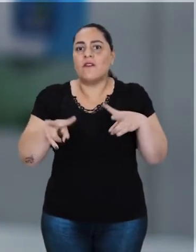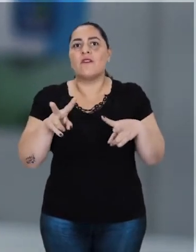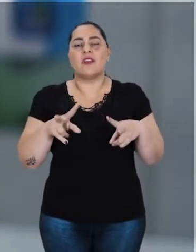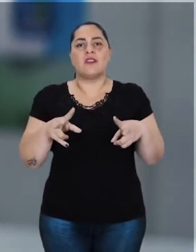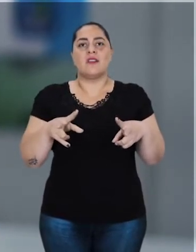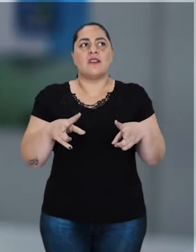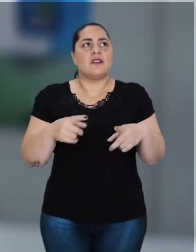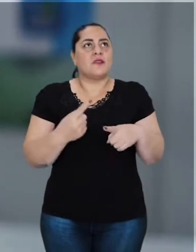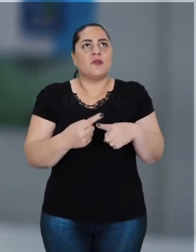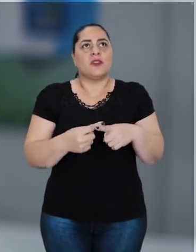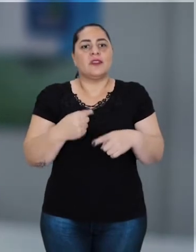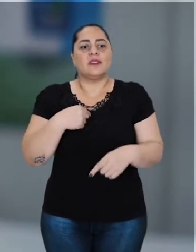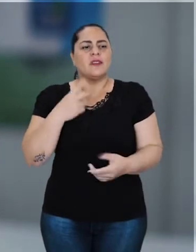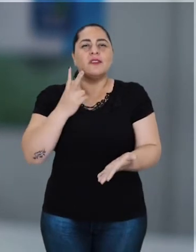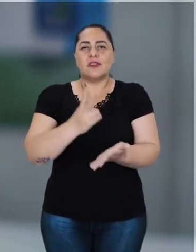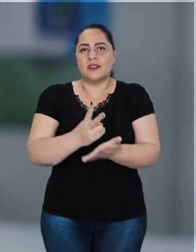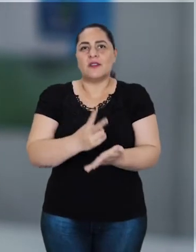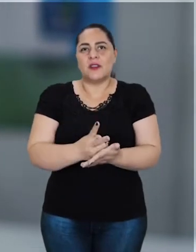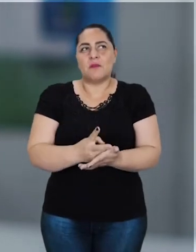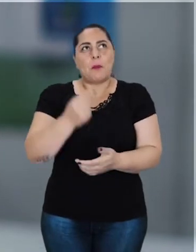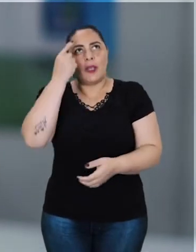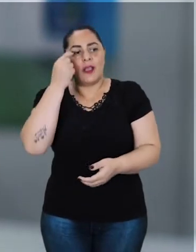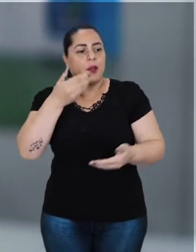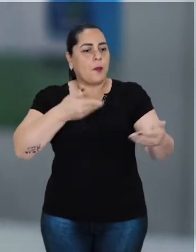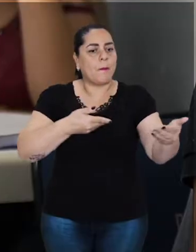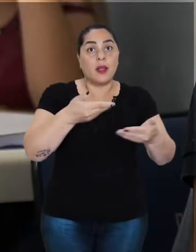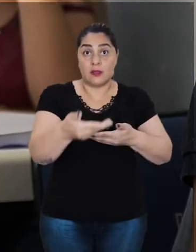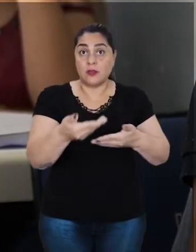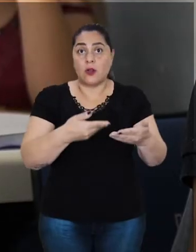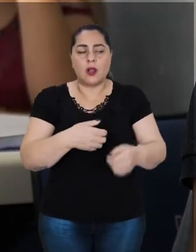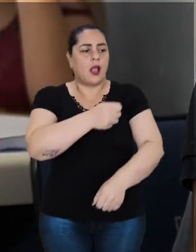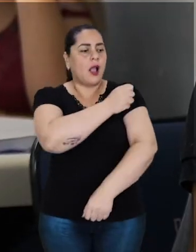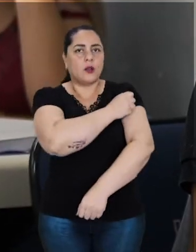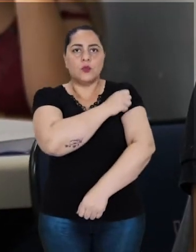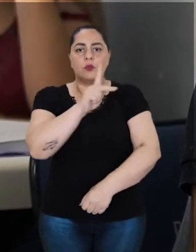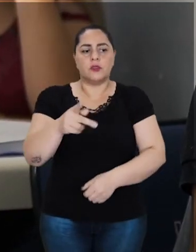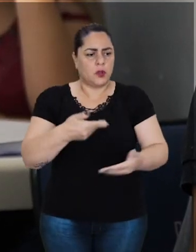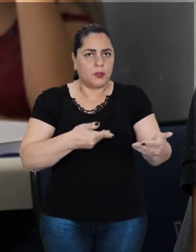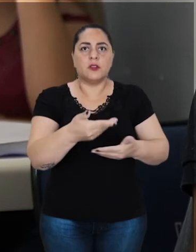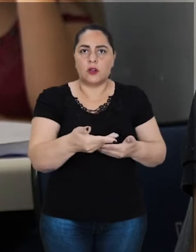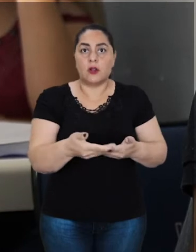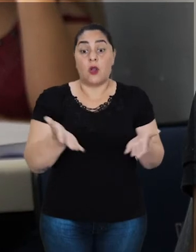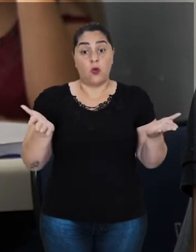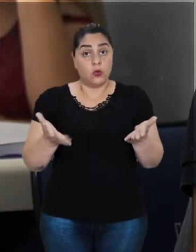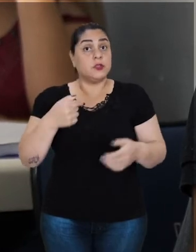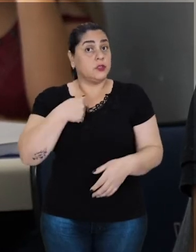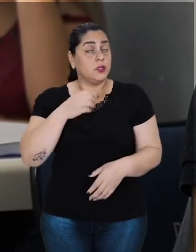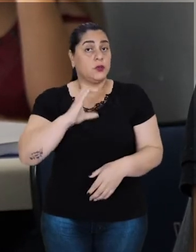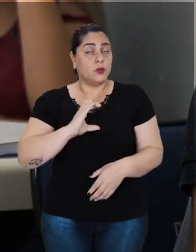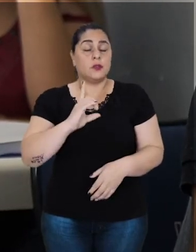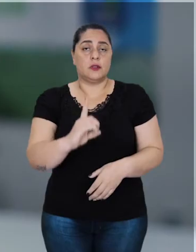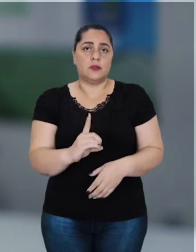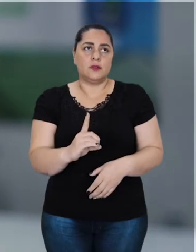esse momento, né? Porque a gente sempre diz que isso é uma troca entre alunos e professores. Eu estou